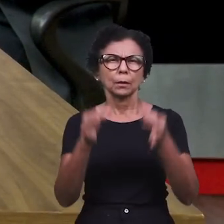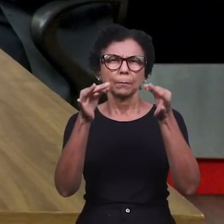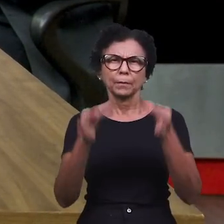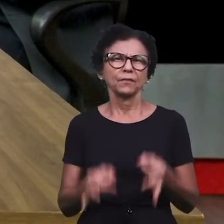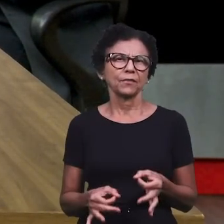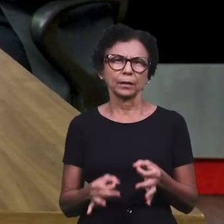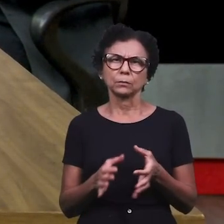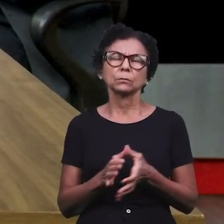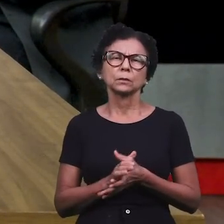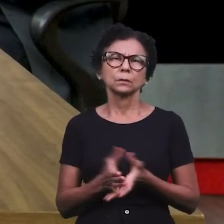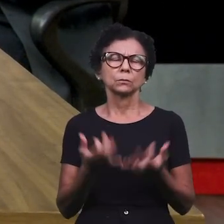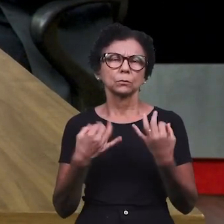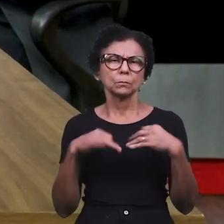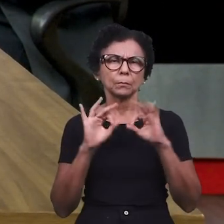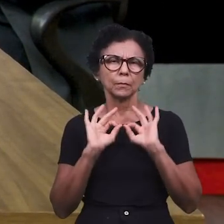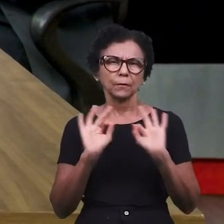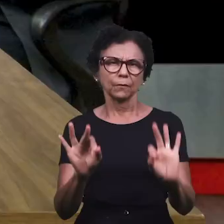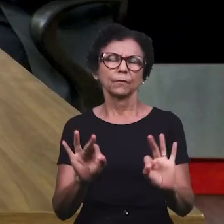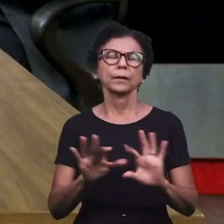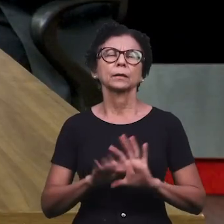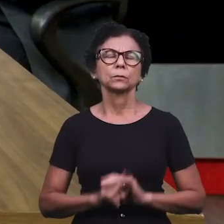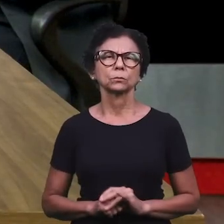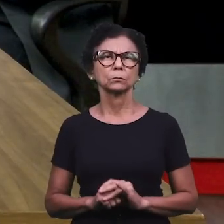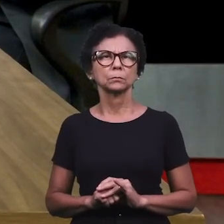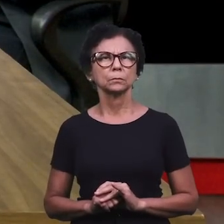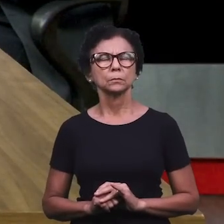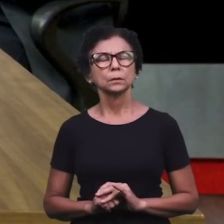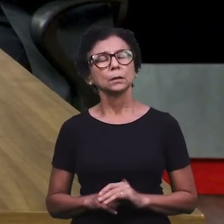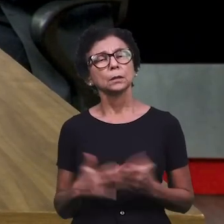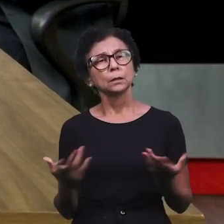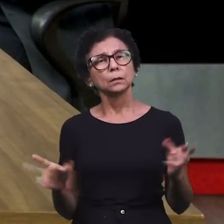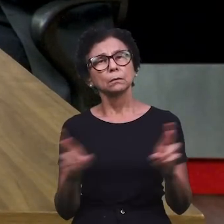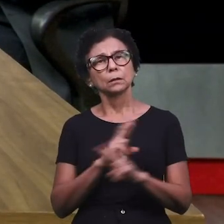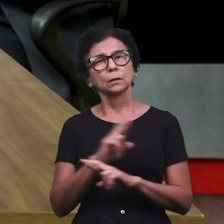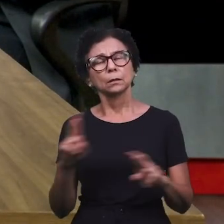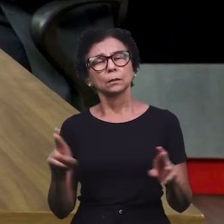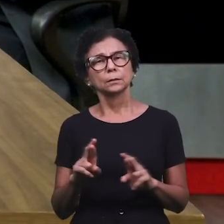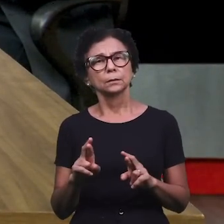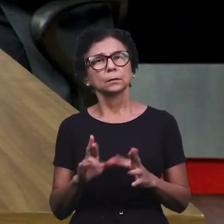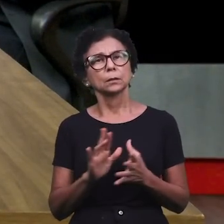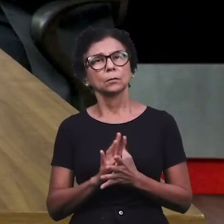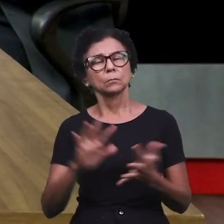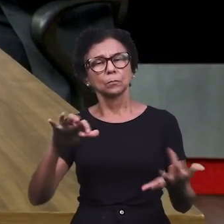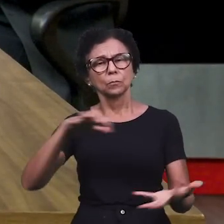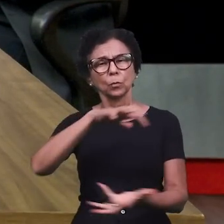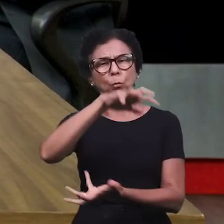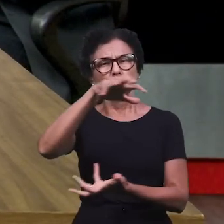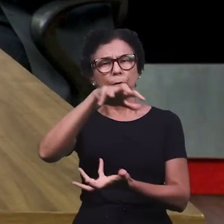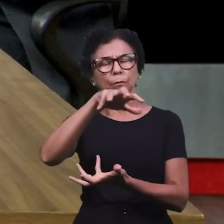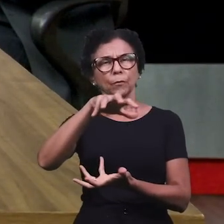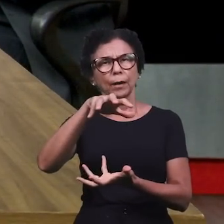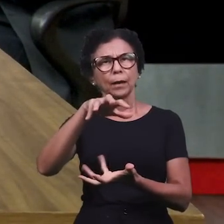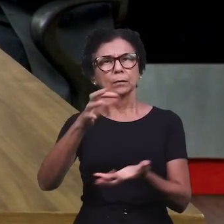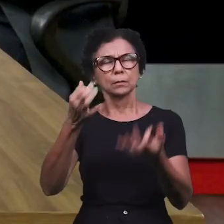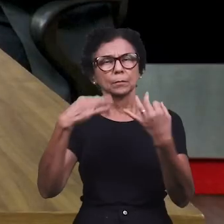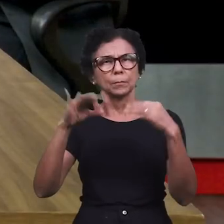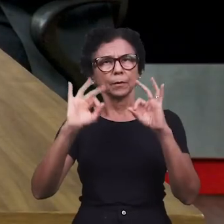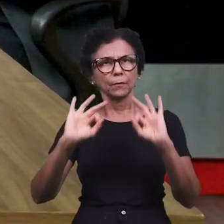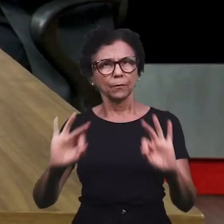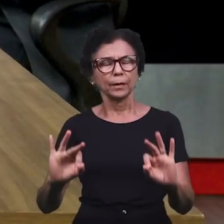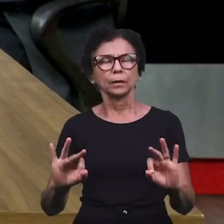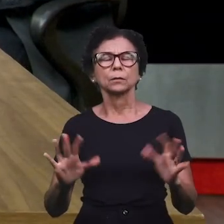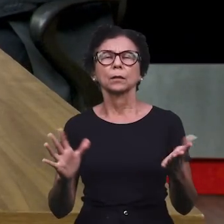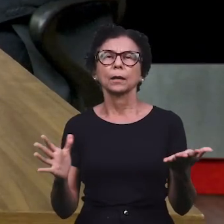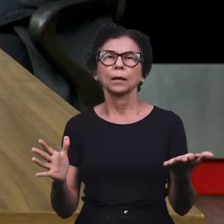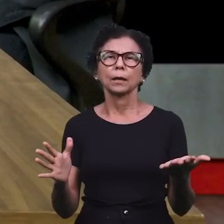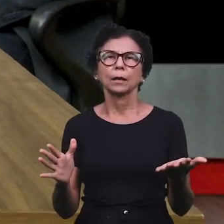né, pastor Tiago? Nós vemos todos esses aspectos, eles estão diretamente ligados ao ajuste fino do universo. Se a gente pegar o nosso sistema